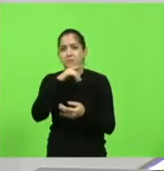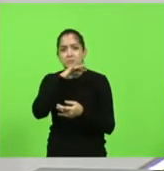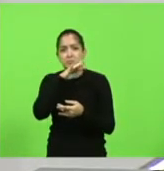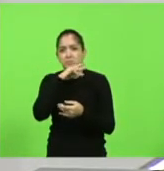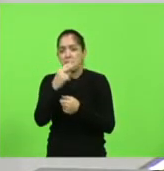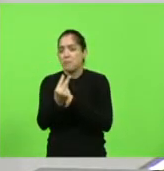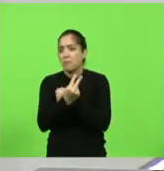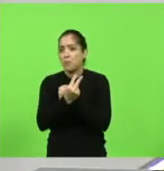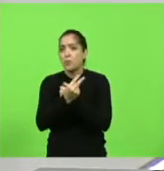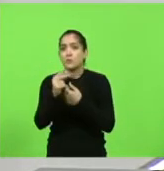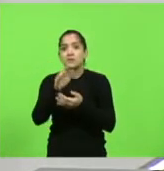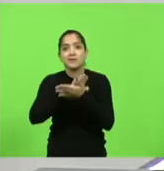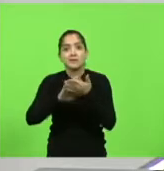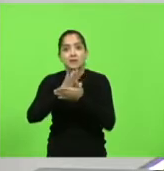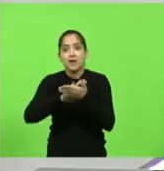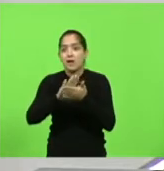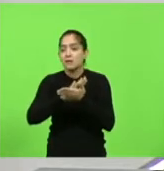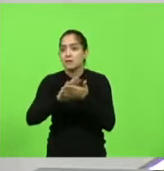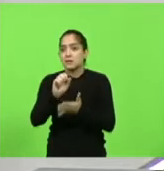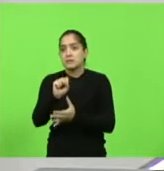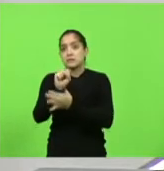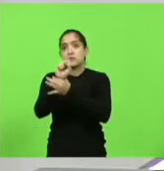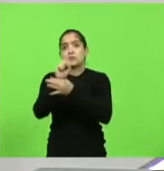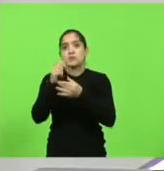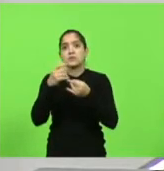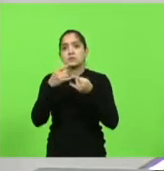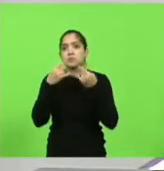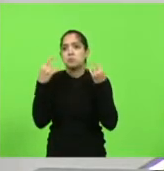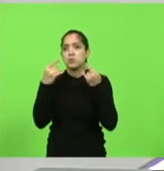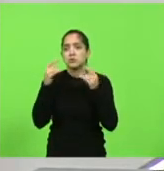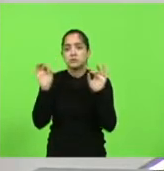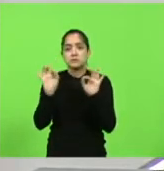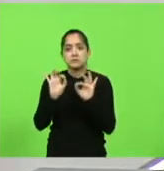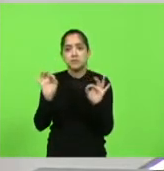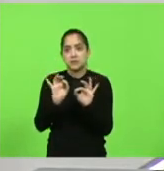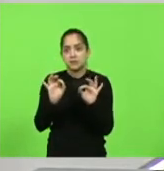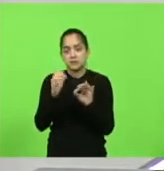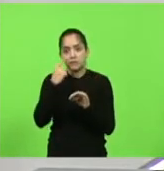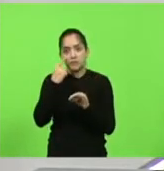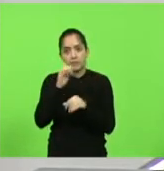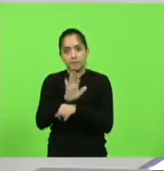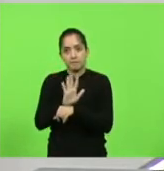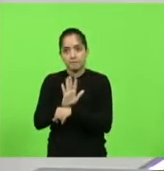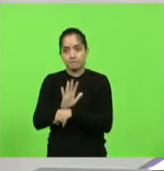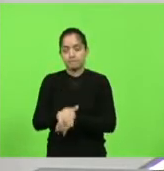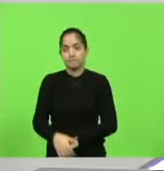protegem em nada os trabalhadores em educação. Pode rodar.